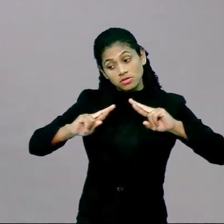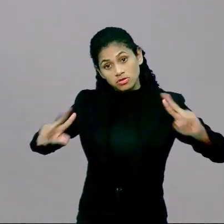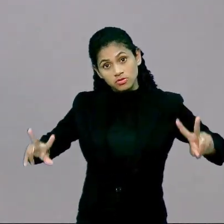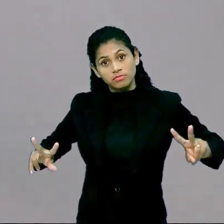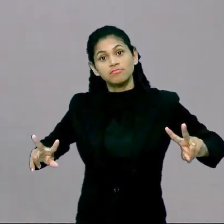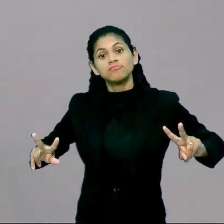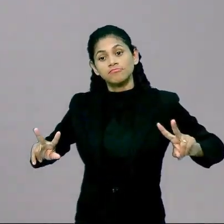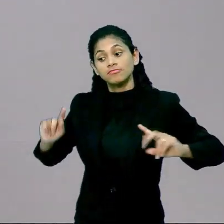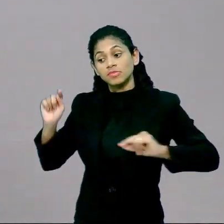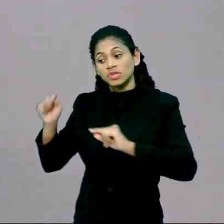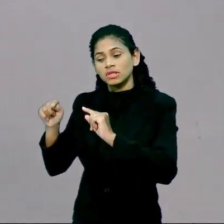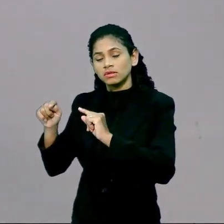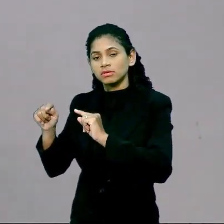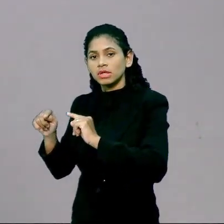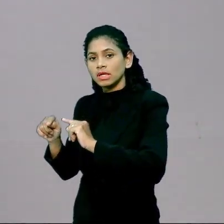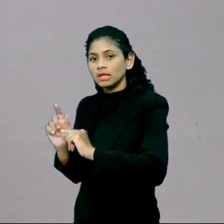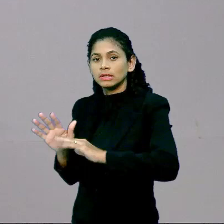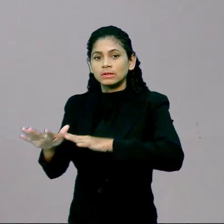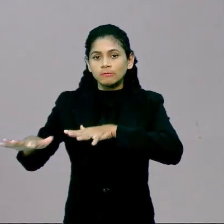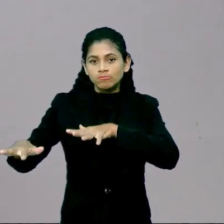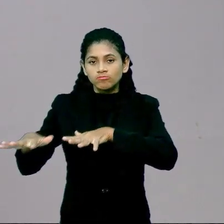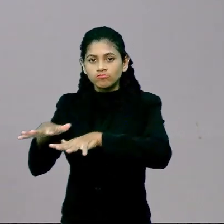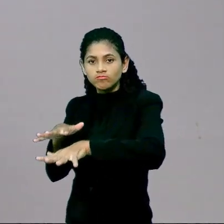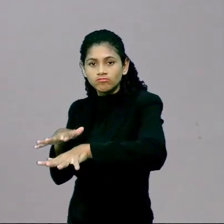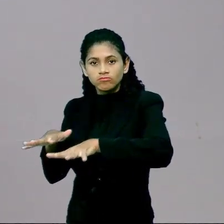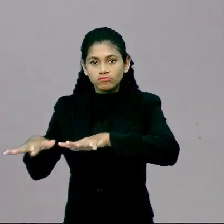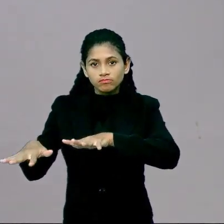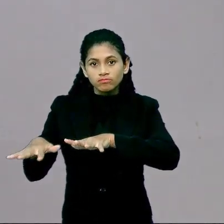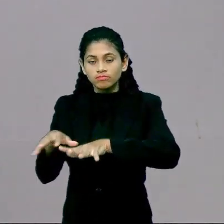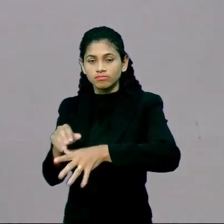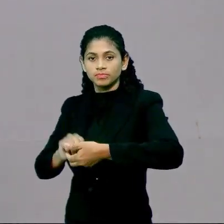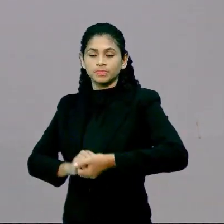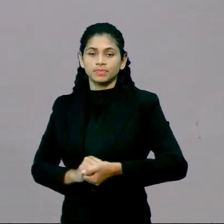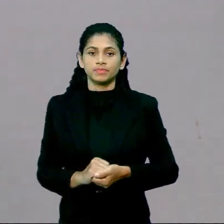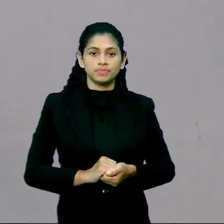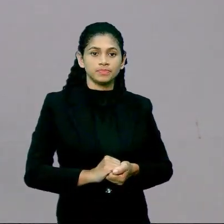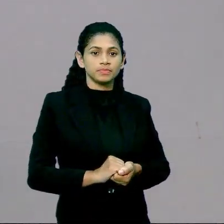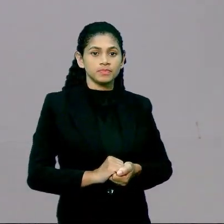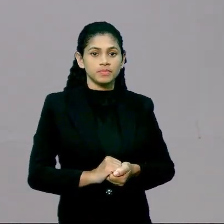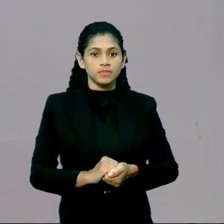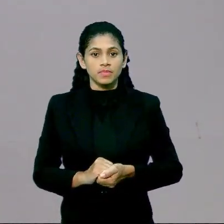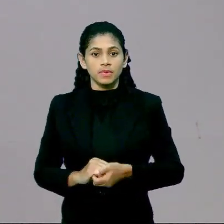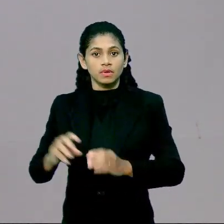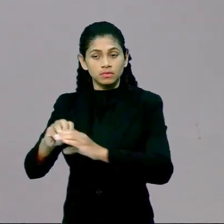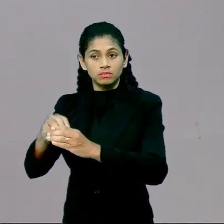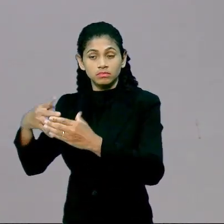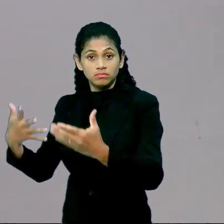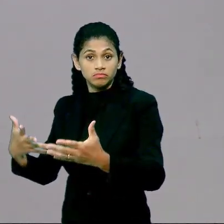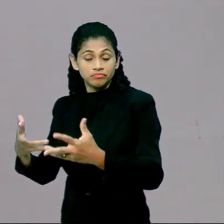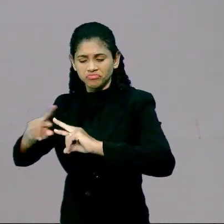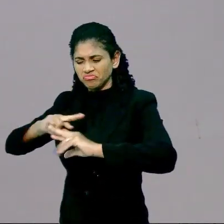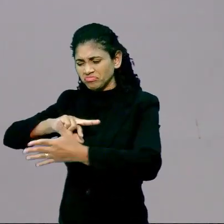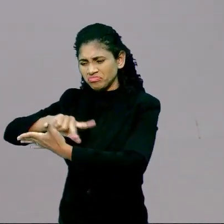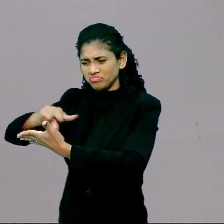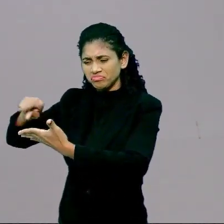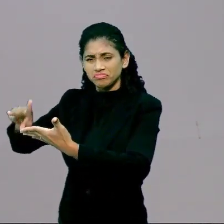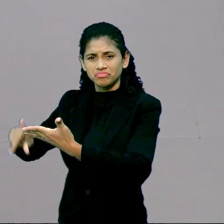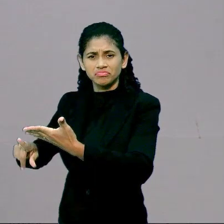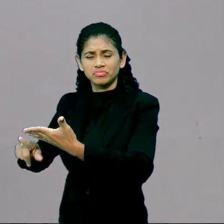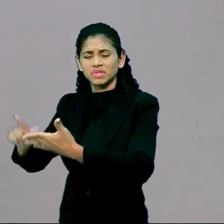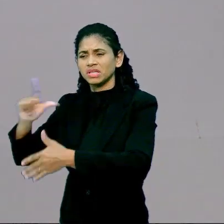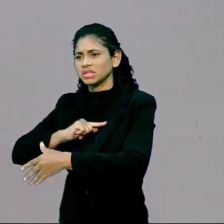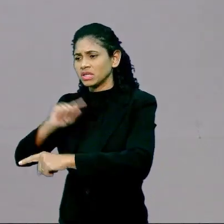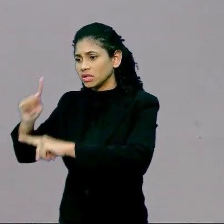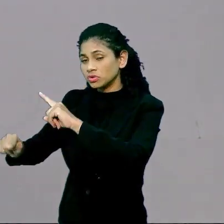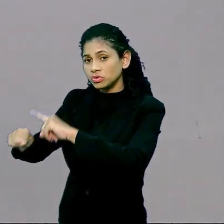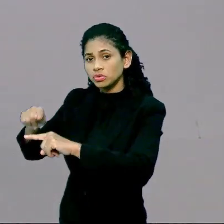sentido de um pouco mais de molejo, tranquilo, compreendido, além do aspecto de vestes. Tem a inserção de